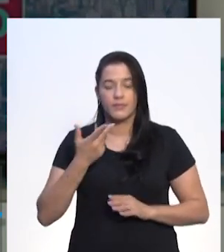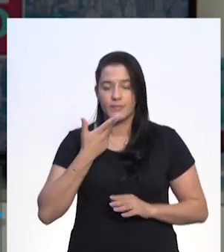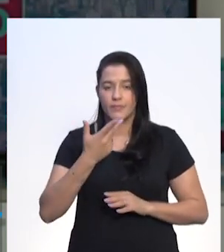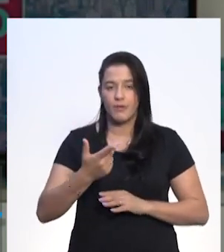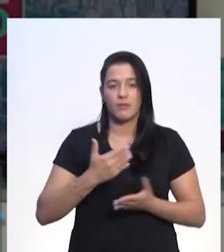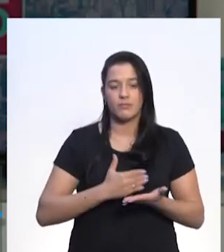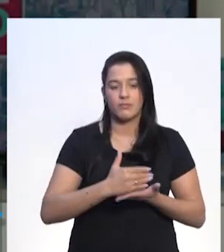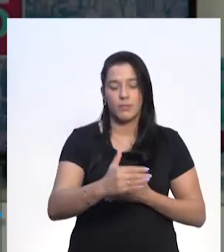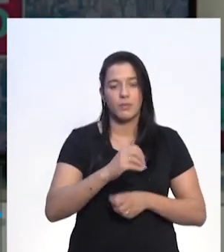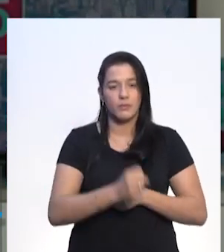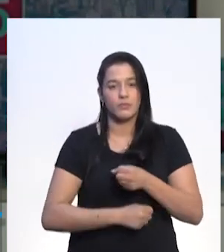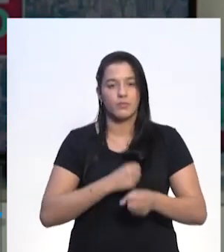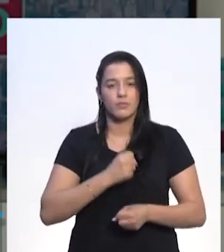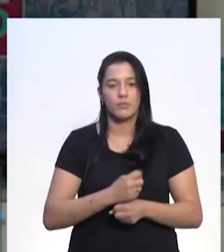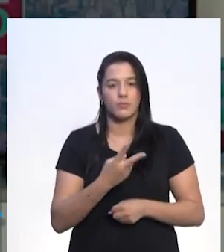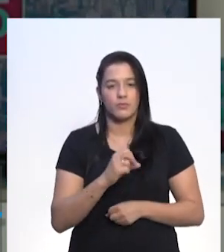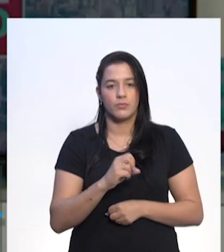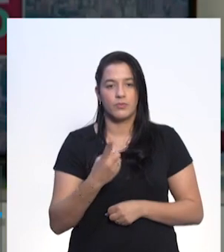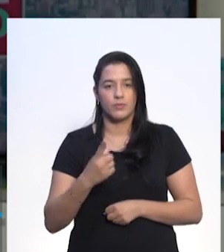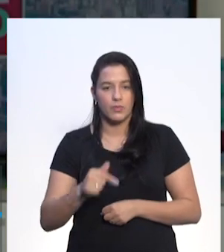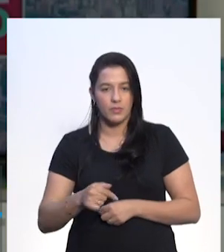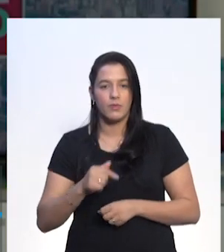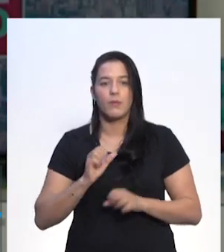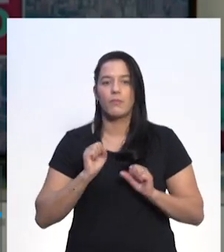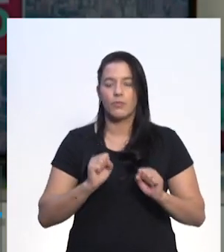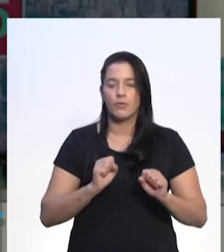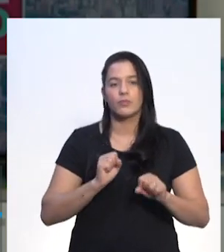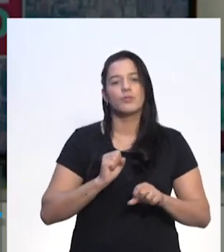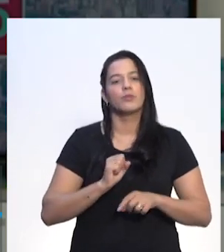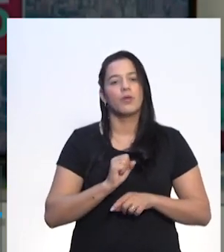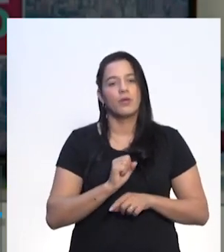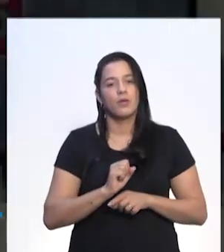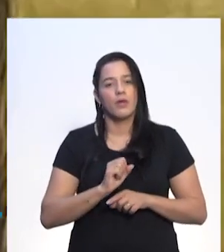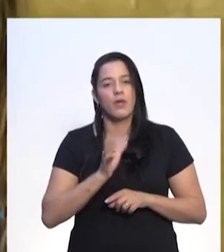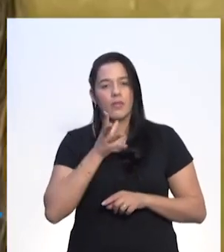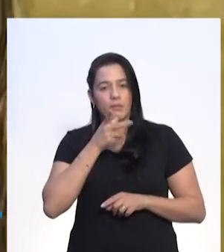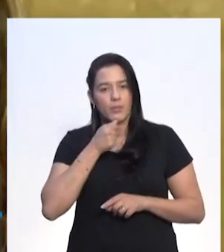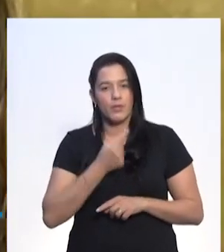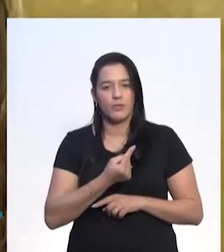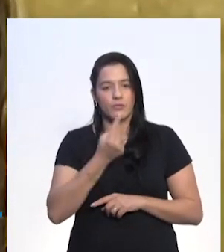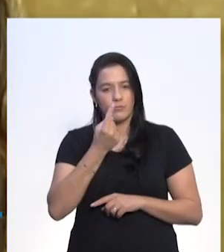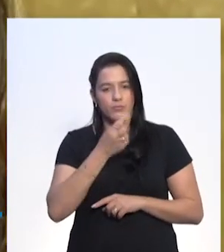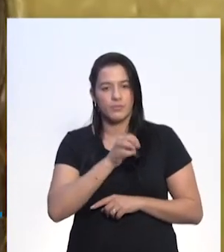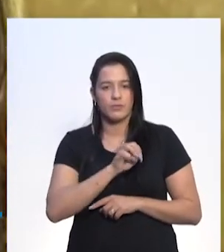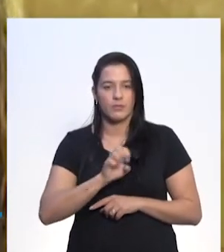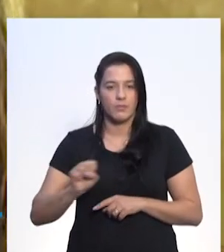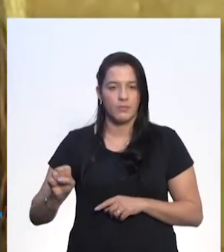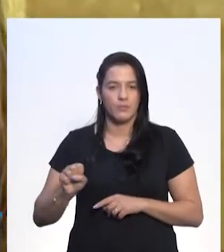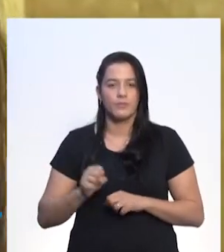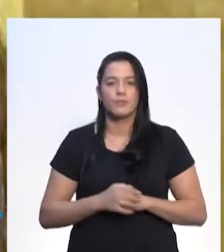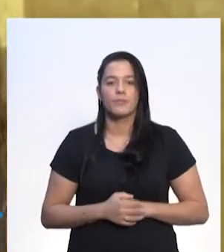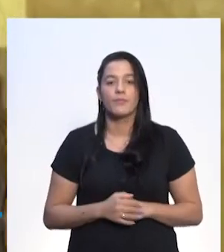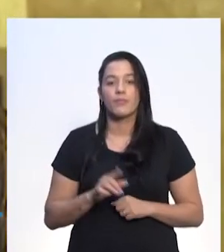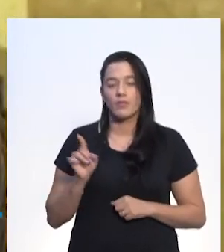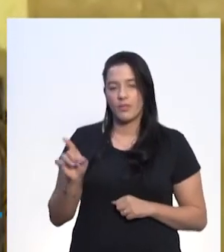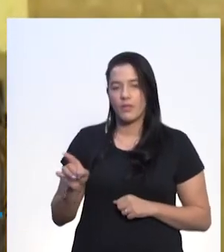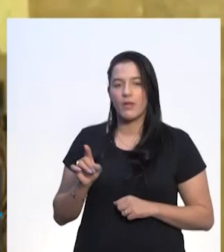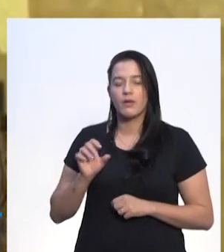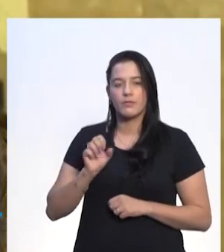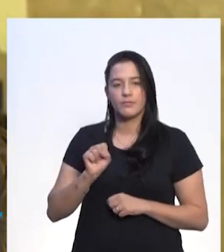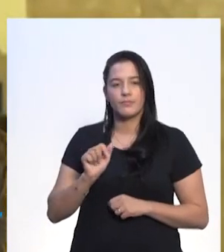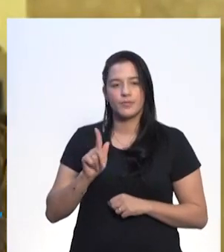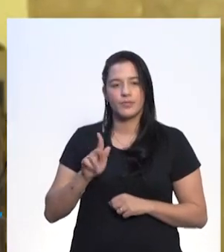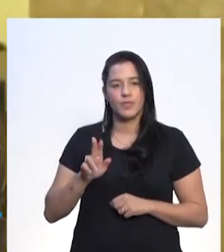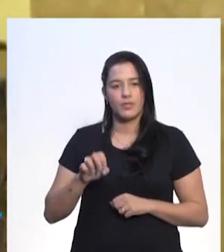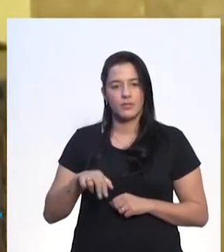em 2017 pode demorar pelo menos um semestre. A Jéssica já cumpria a função de estoquista há